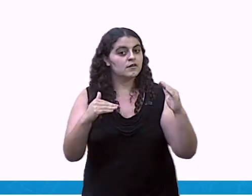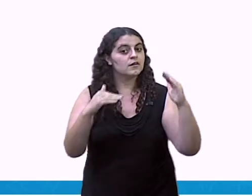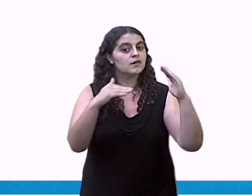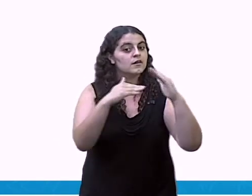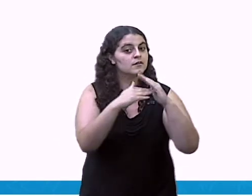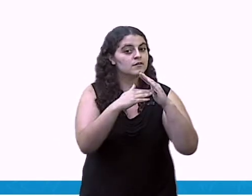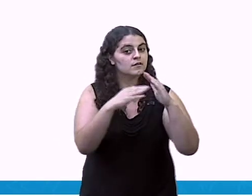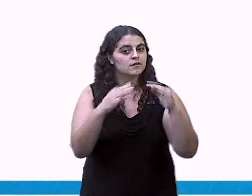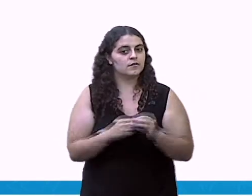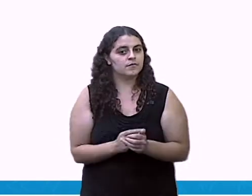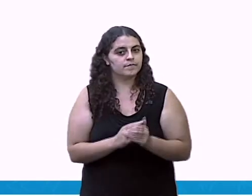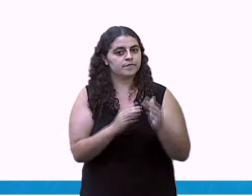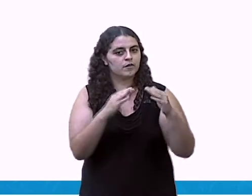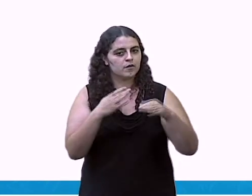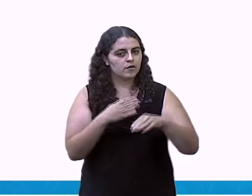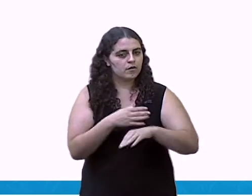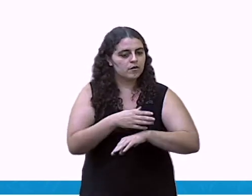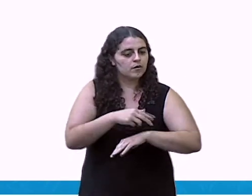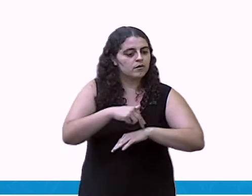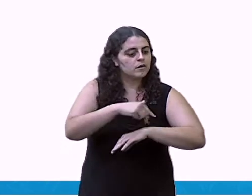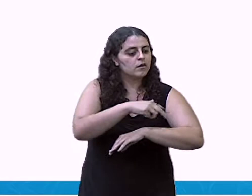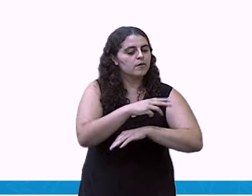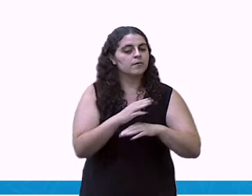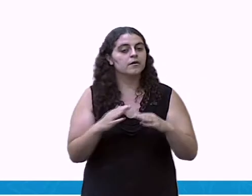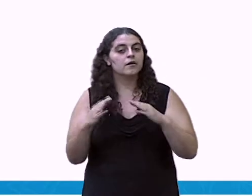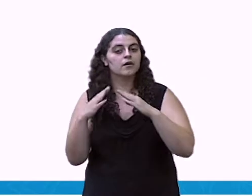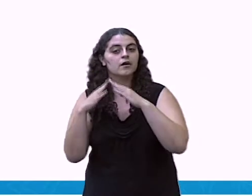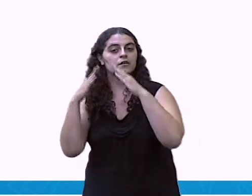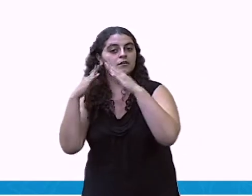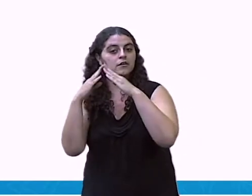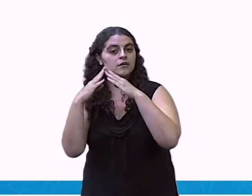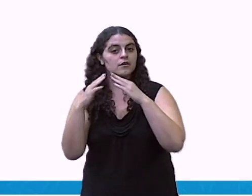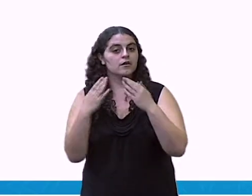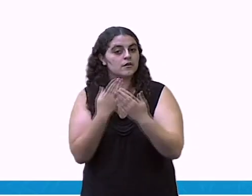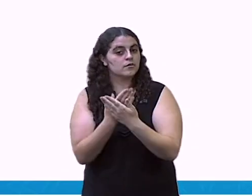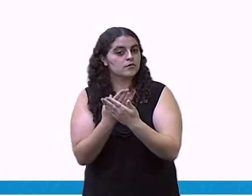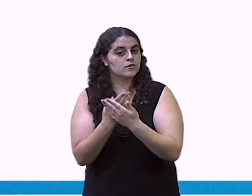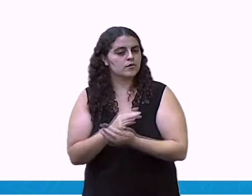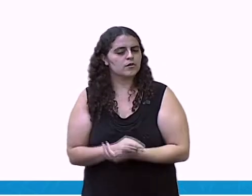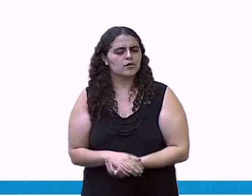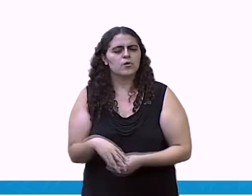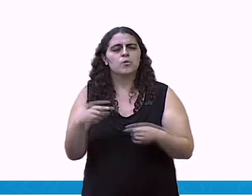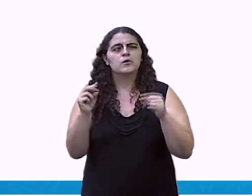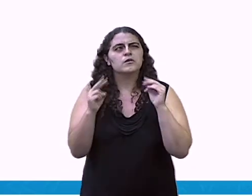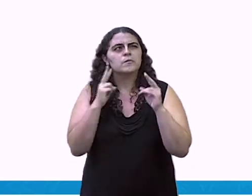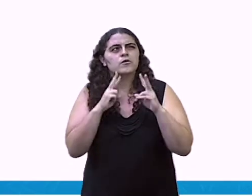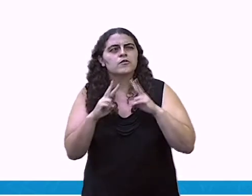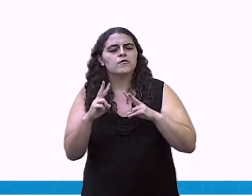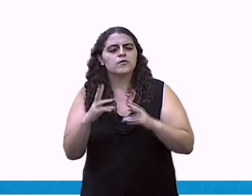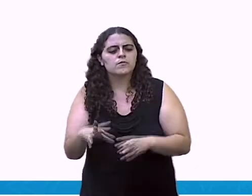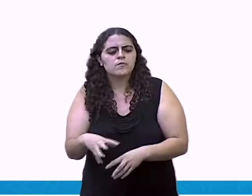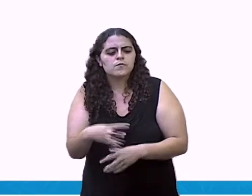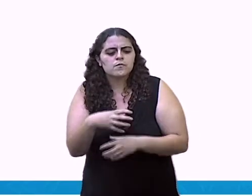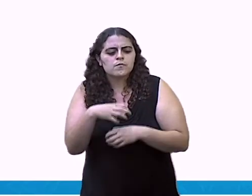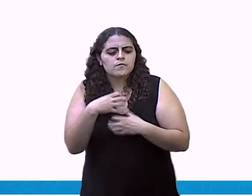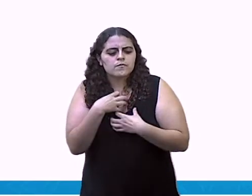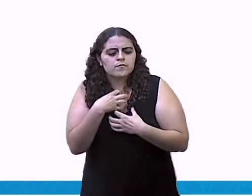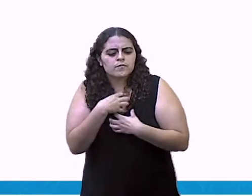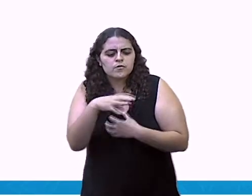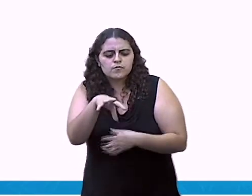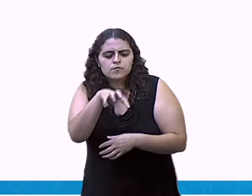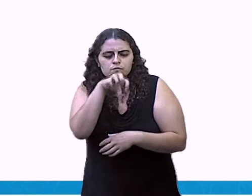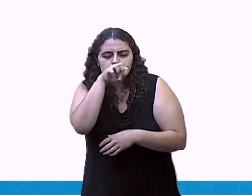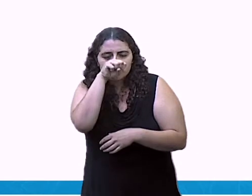mora. O que você pode ver? Que cheiros podem sentir? Que sons podem perceber?